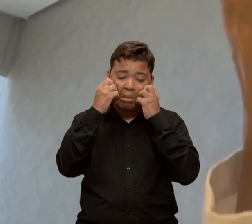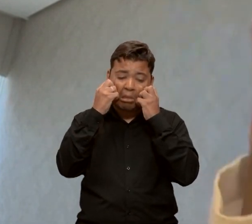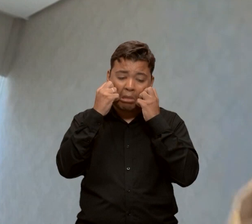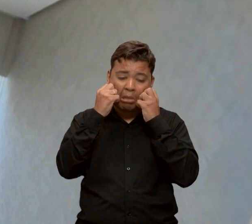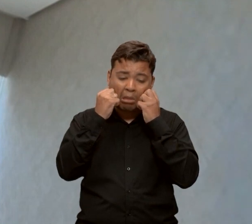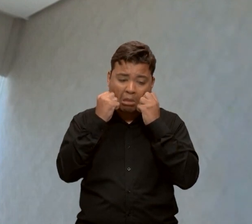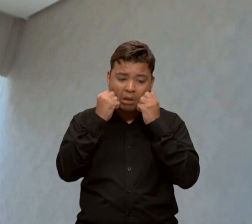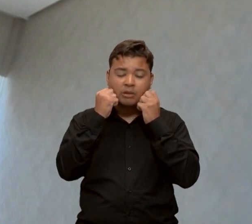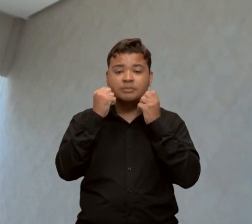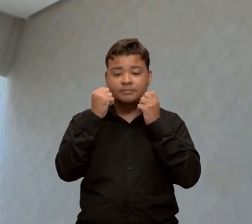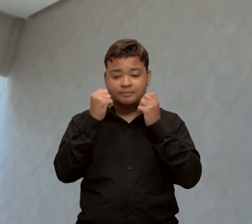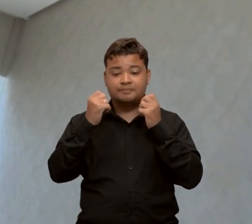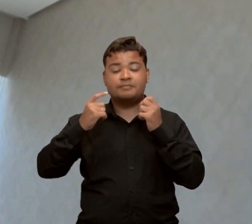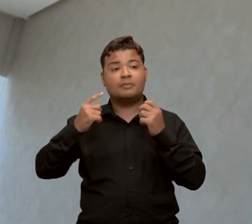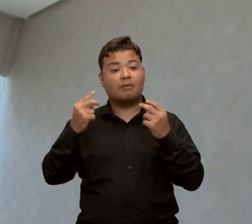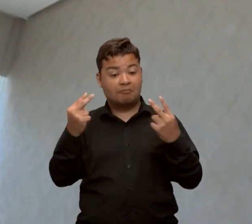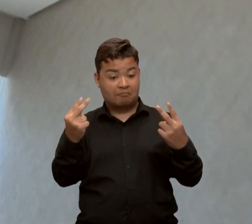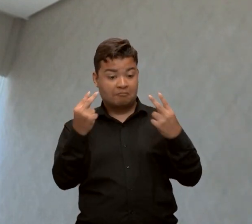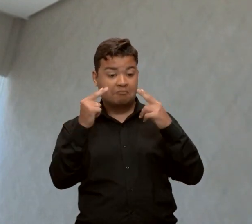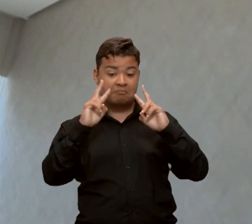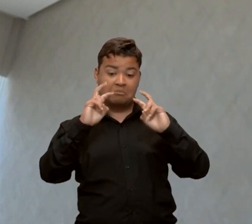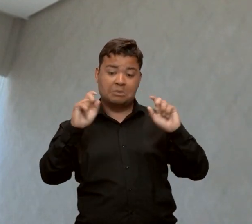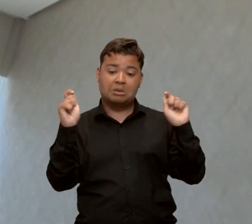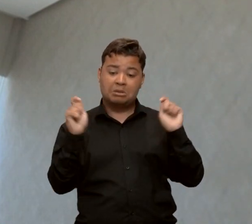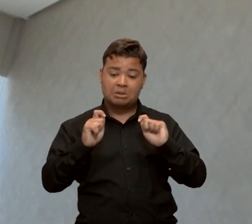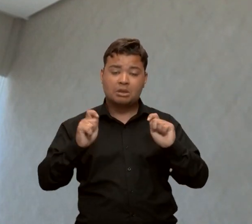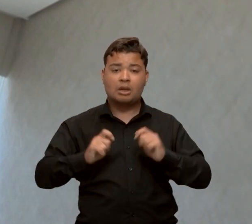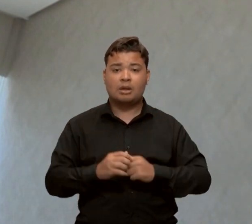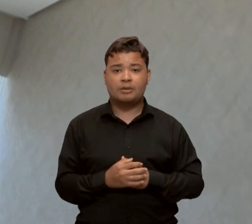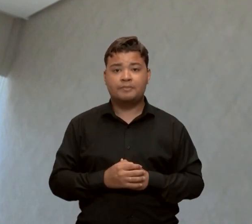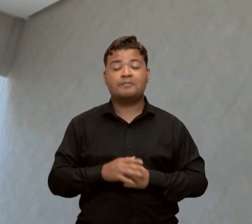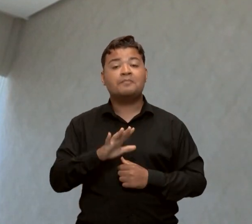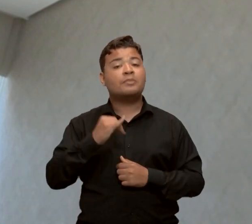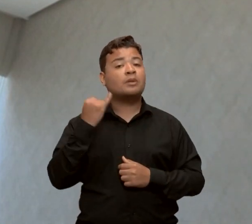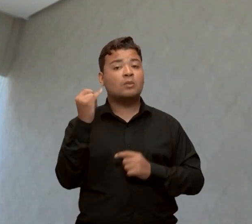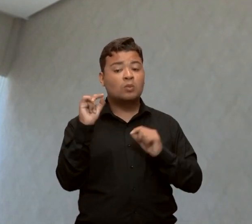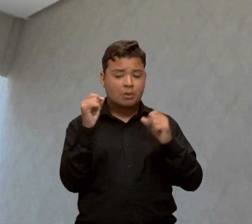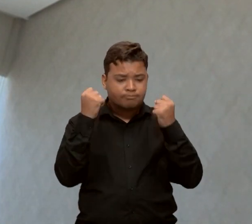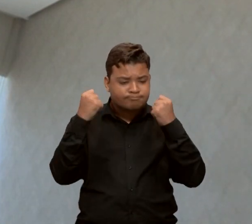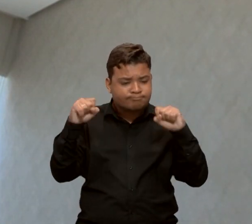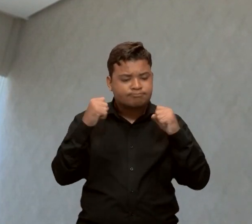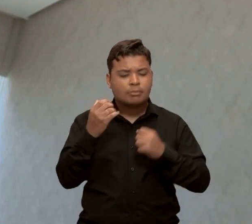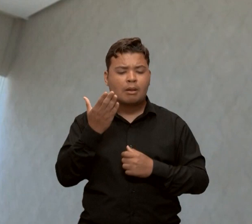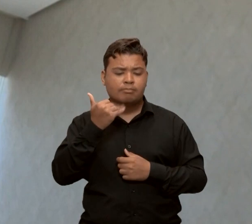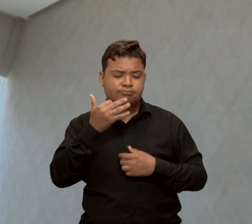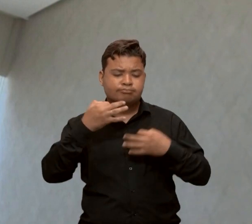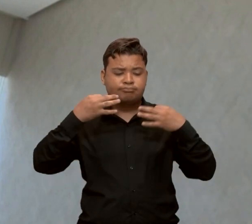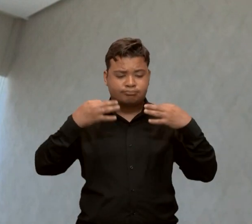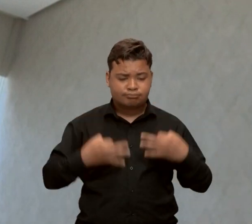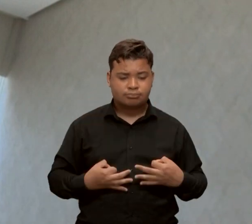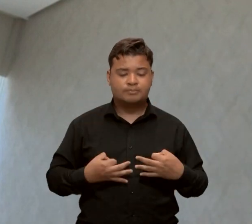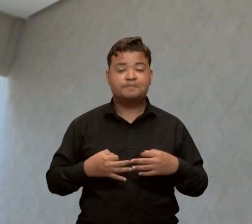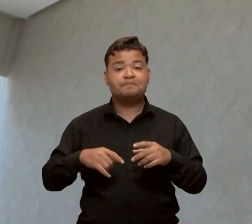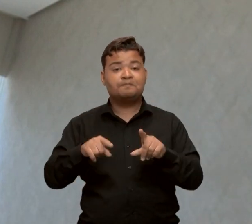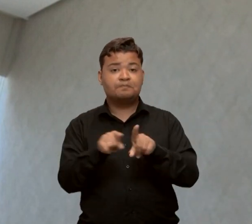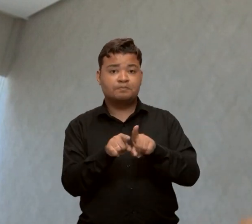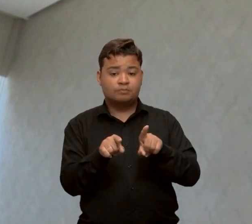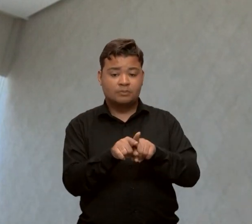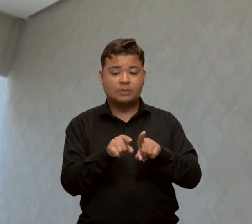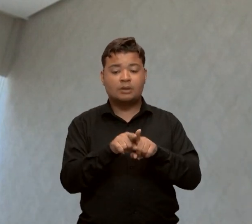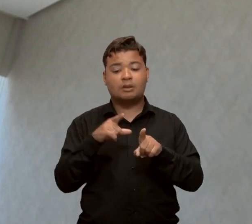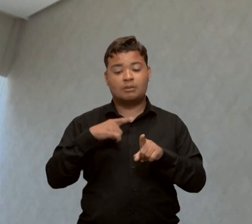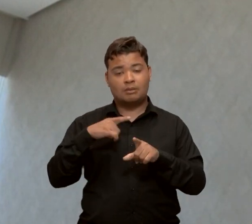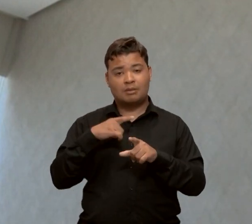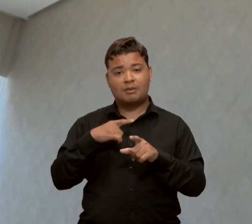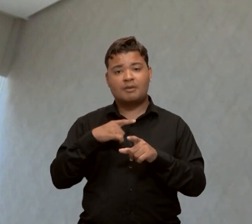aquele que vem de fora, então alimentação, poluição, exercício físico e a exposição solar. E a gente tem um envelhecimento intrínseco, ou